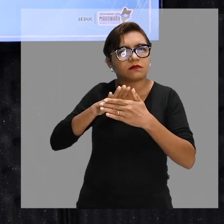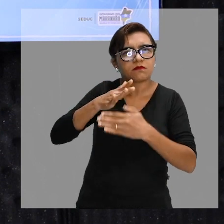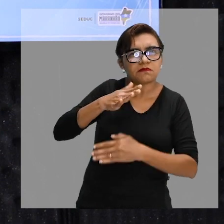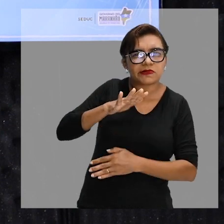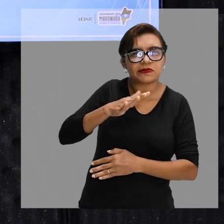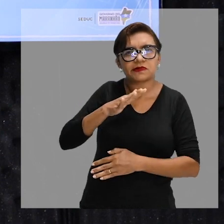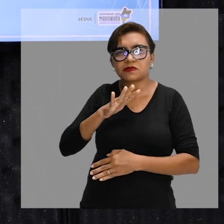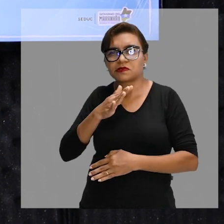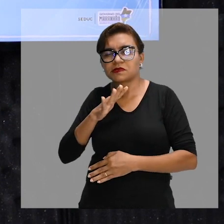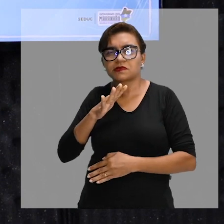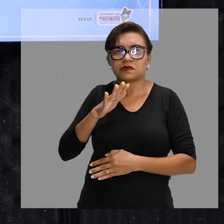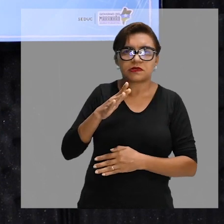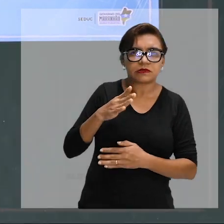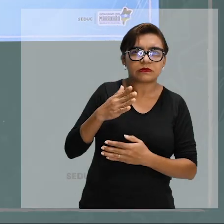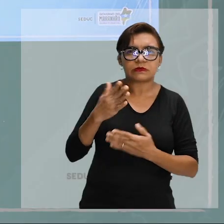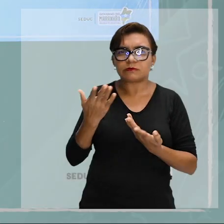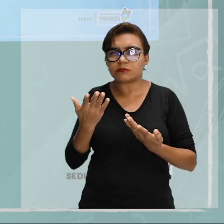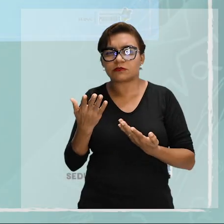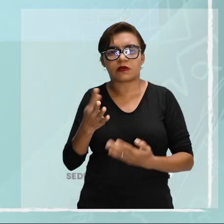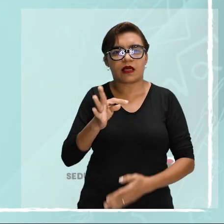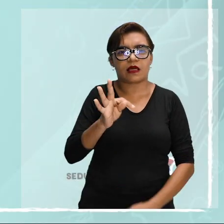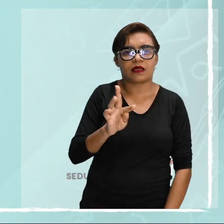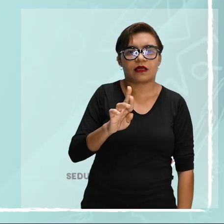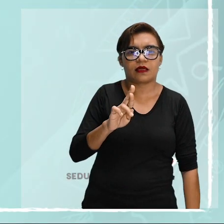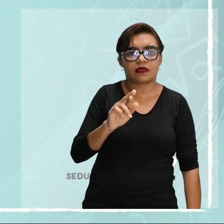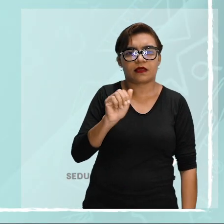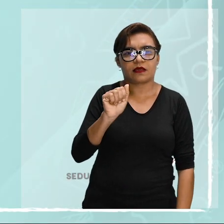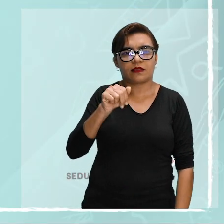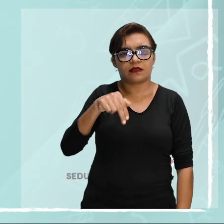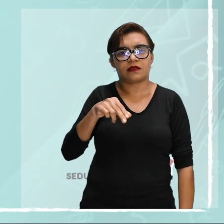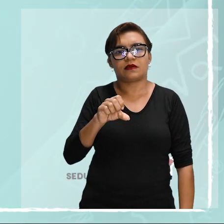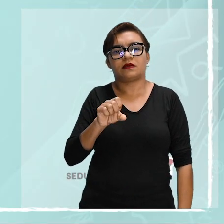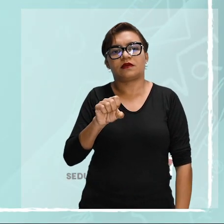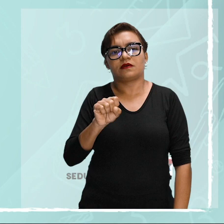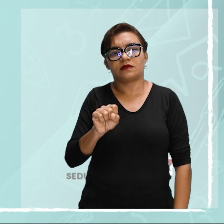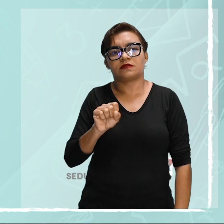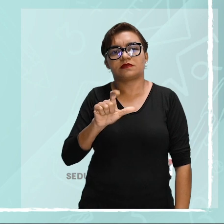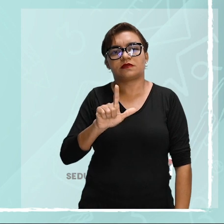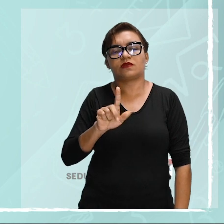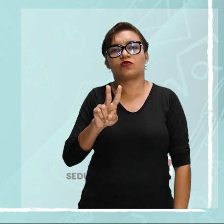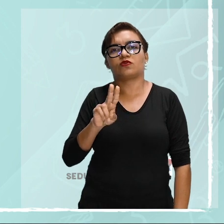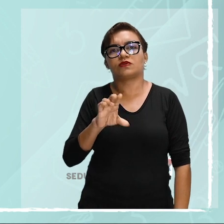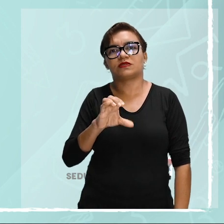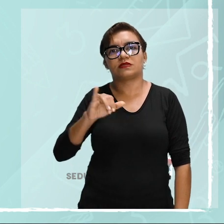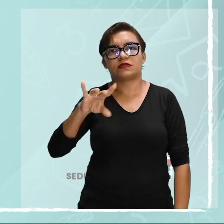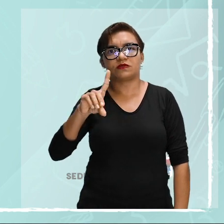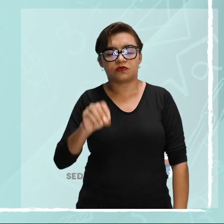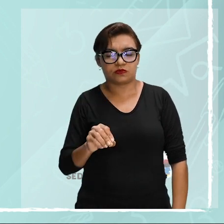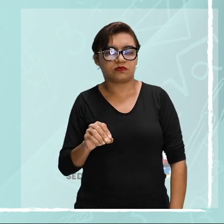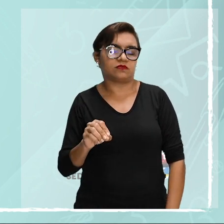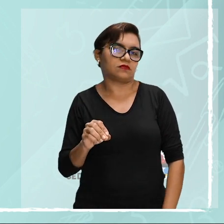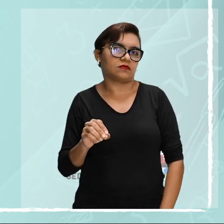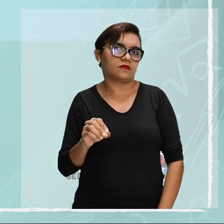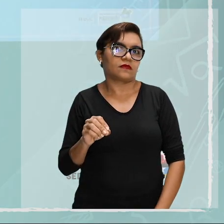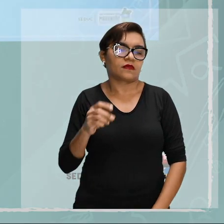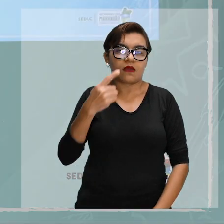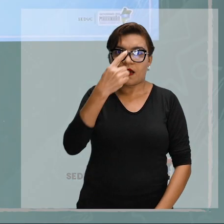totalidade, tá ok? Então, o meio translúcido, a imagem ela já não fica com tanta